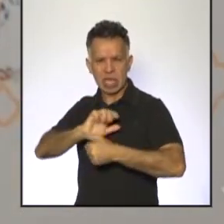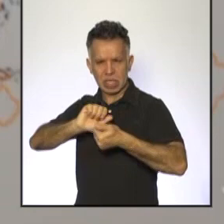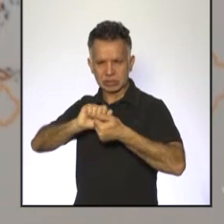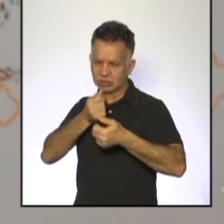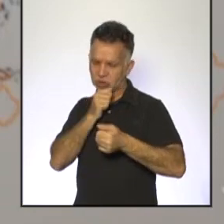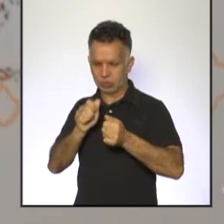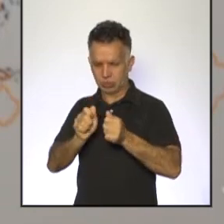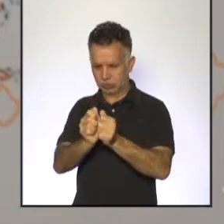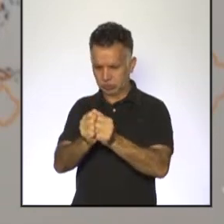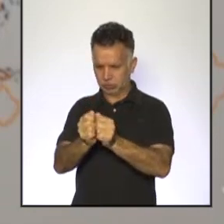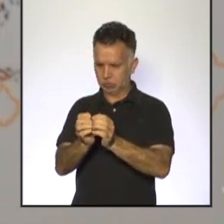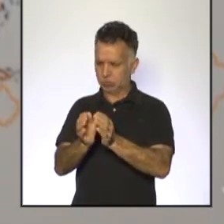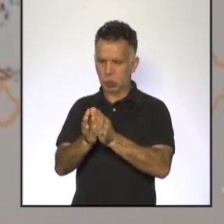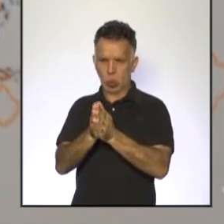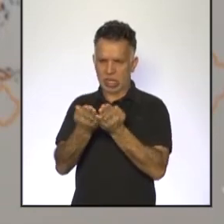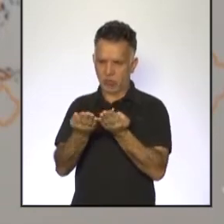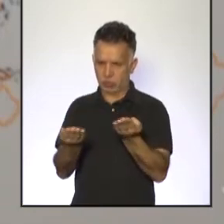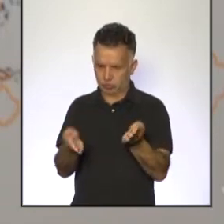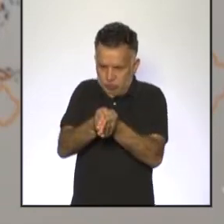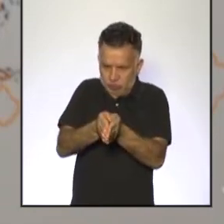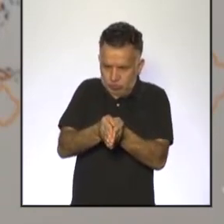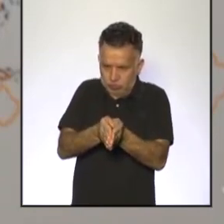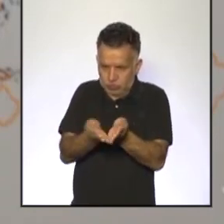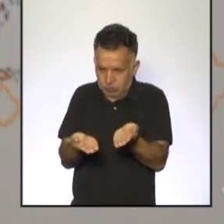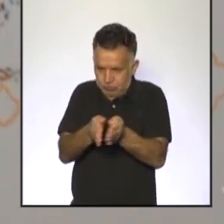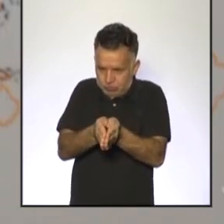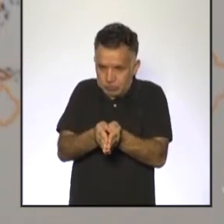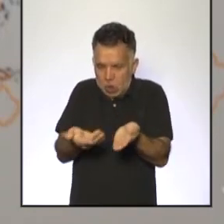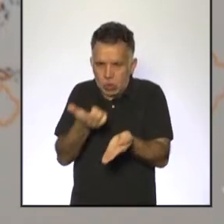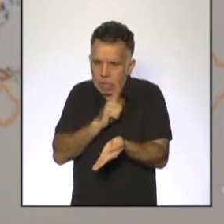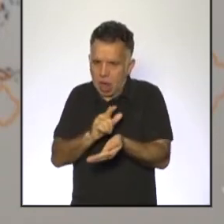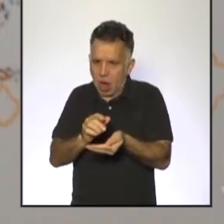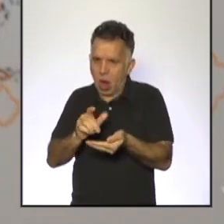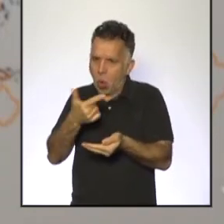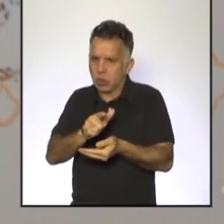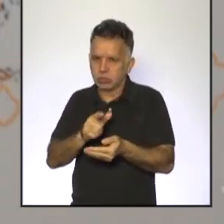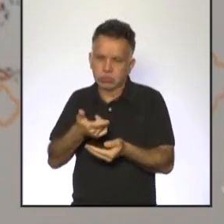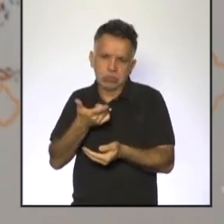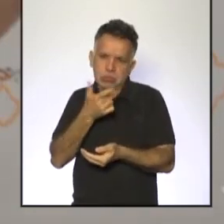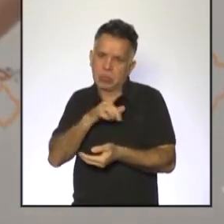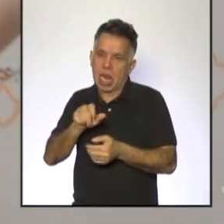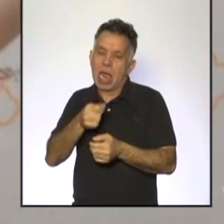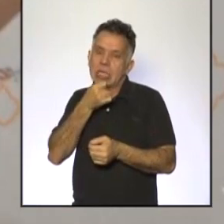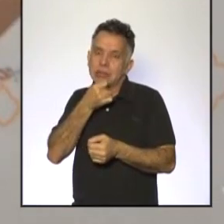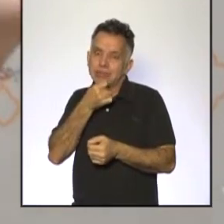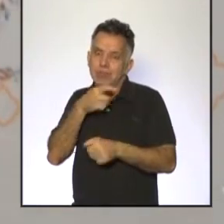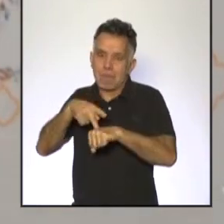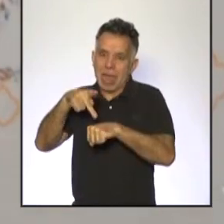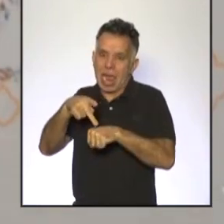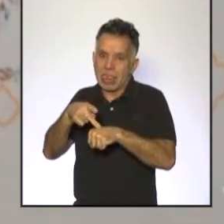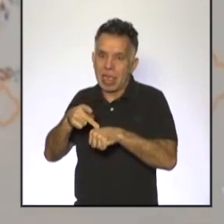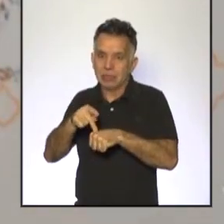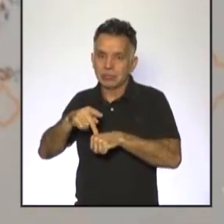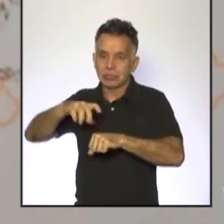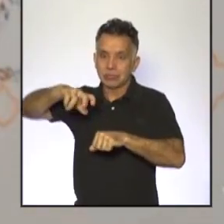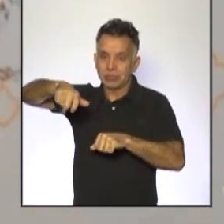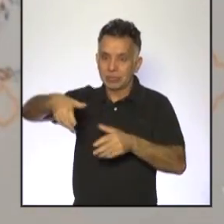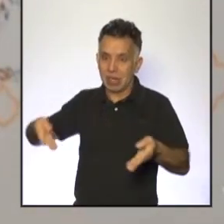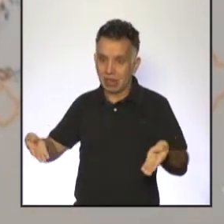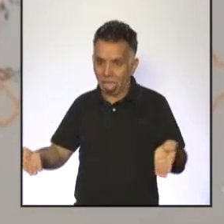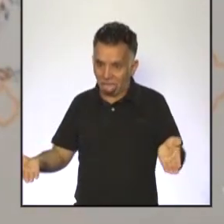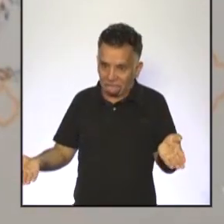pegar e tentar dobrar um livro. Beleza, eu estou dobrando um livro. Outra coisa é eu pegar a pia de granito da minha casa e tentar